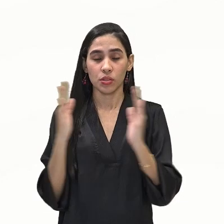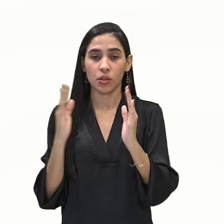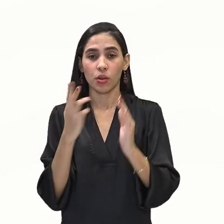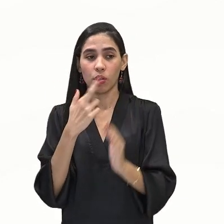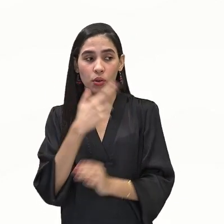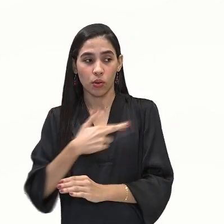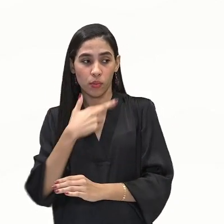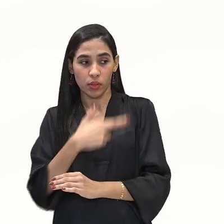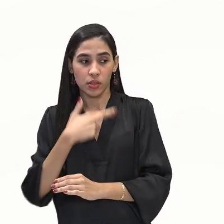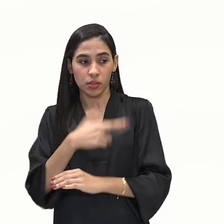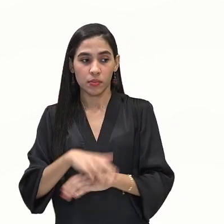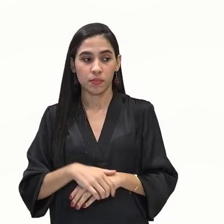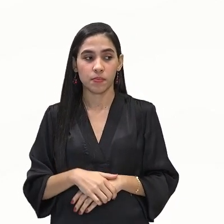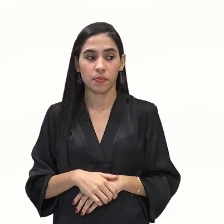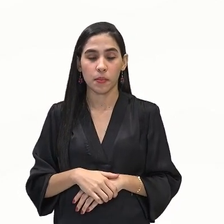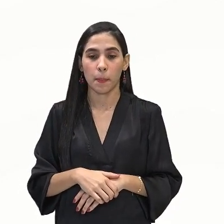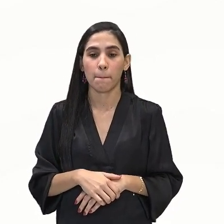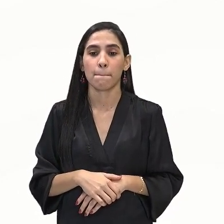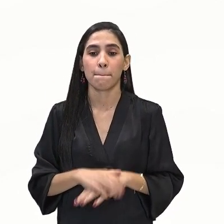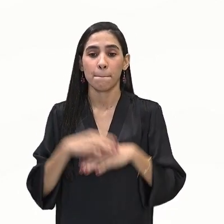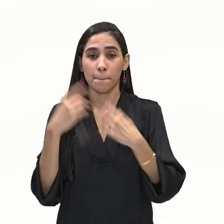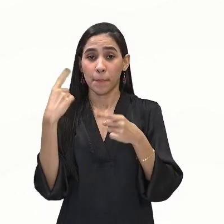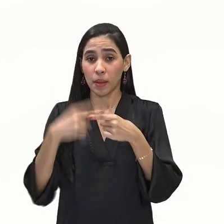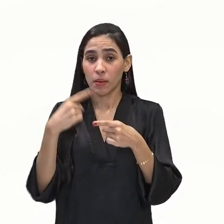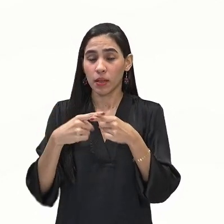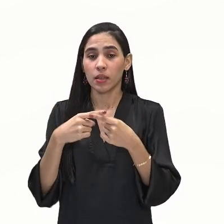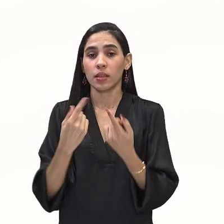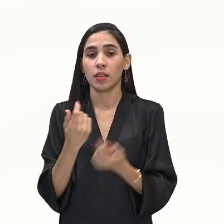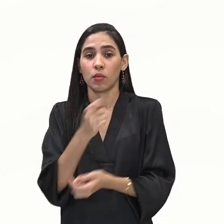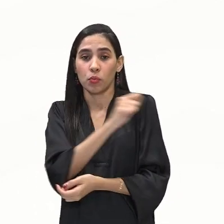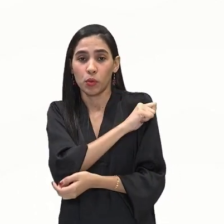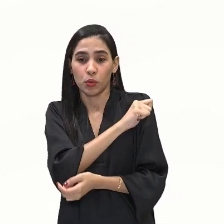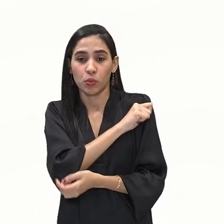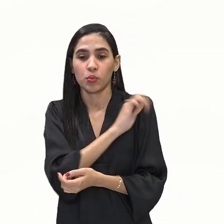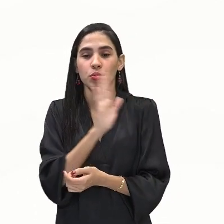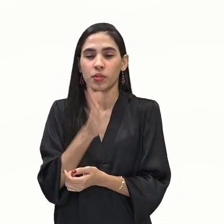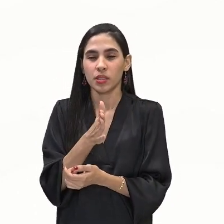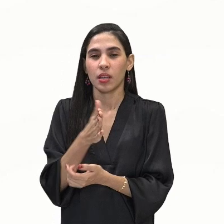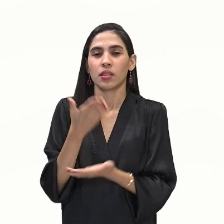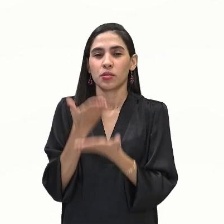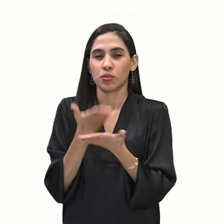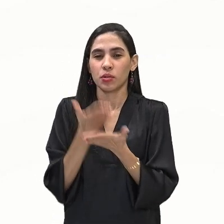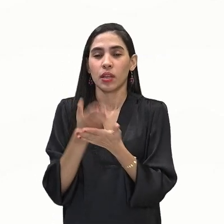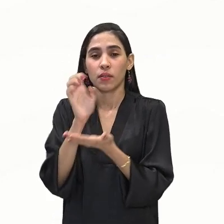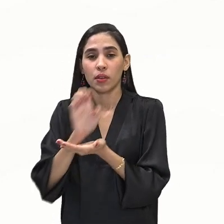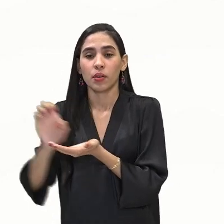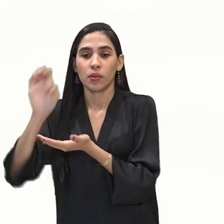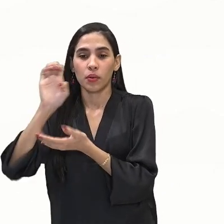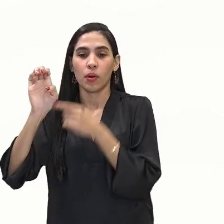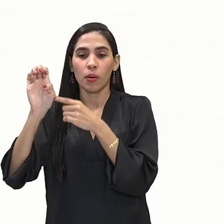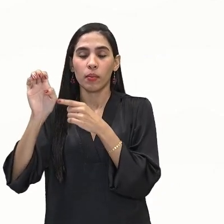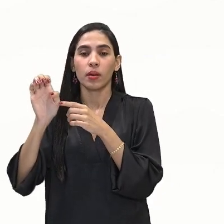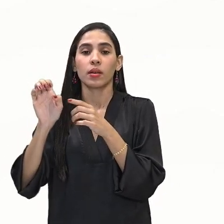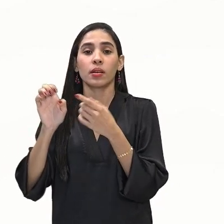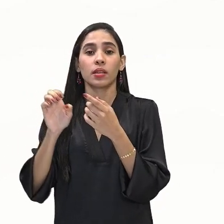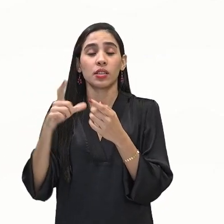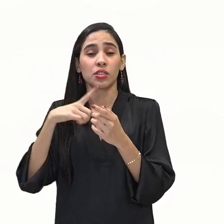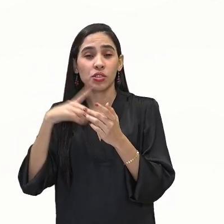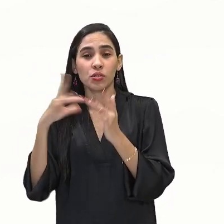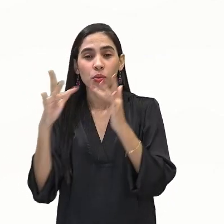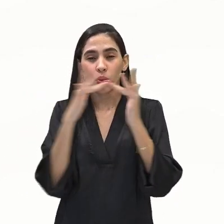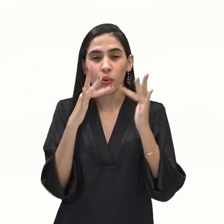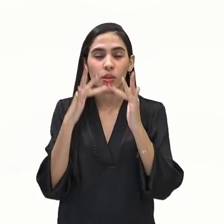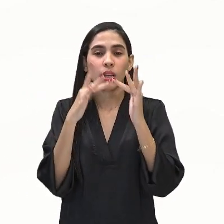cunho libertário, porque os estudantes, né, já estudavam na Europa e já entravam em